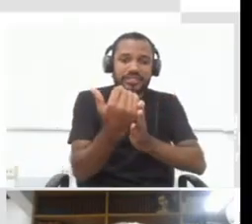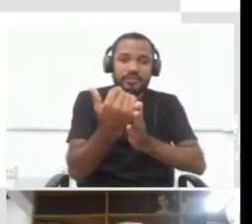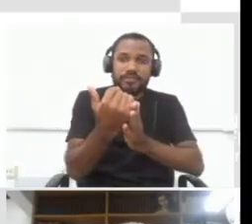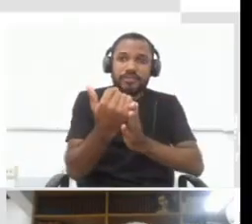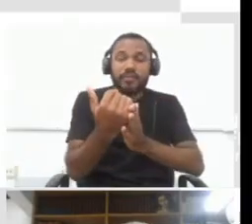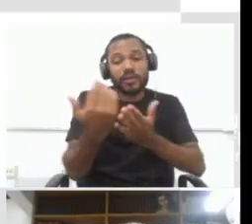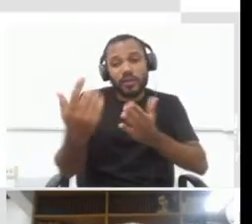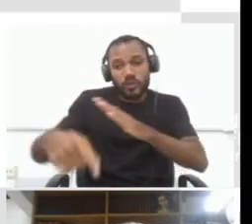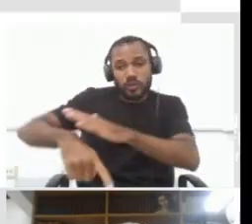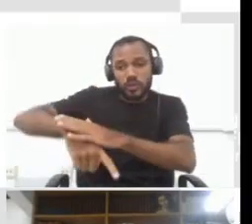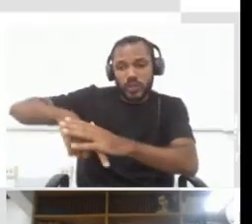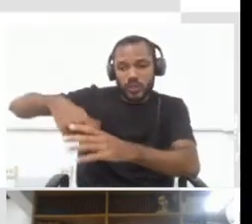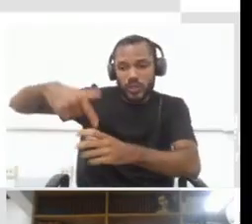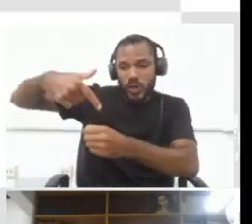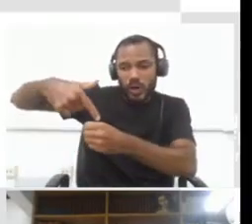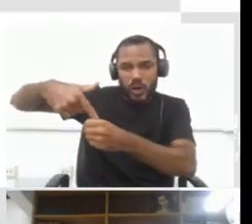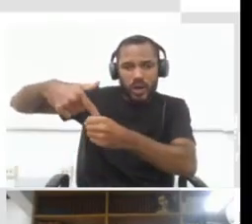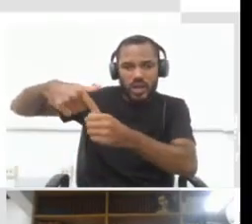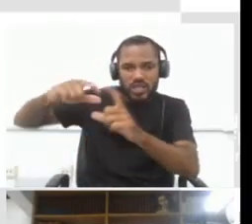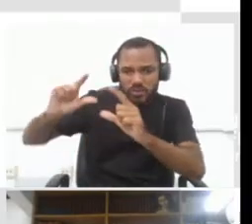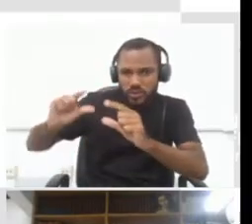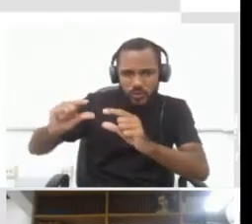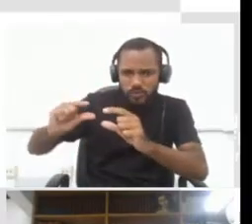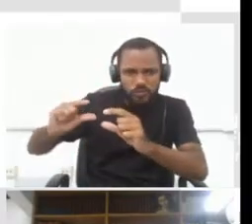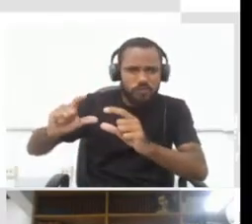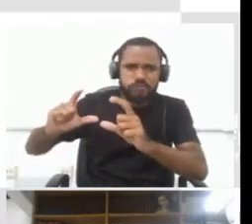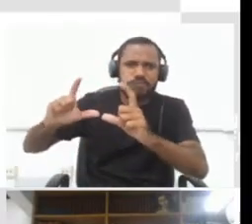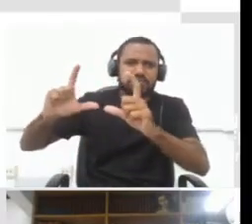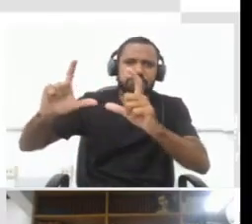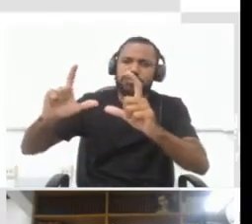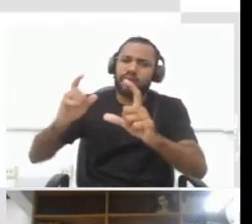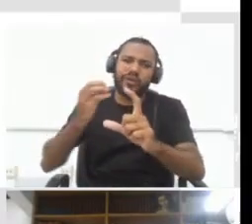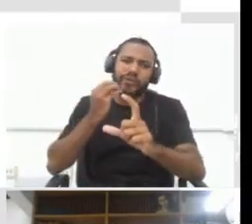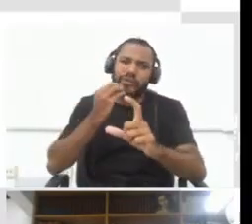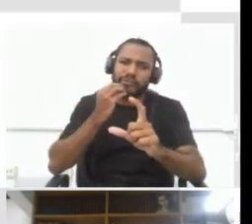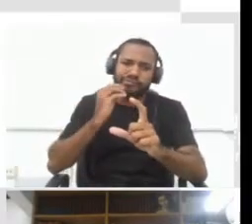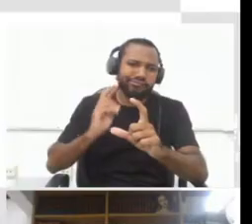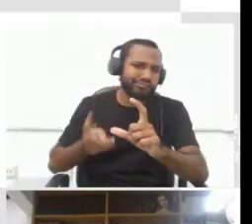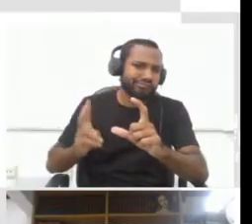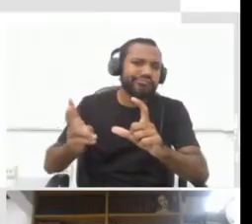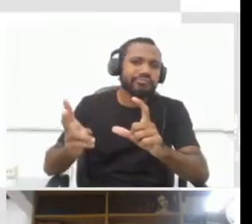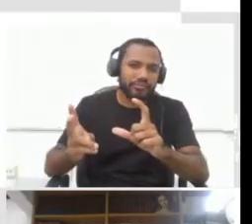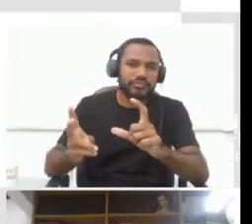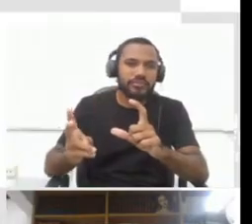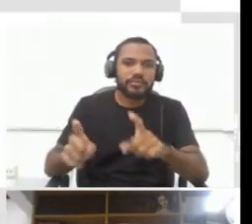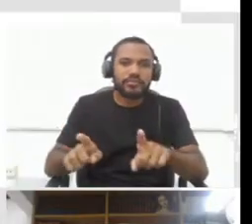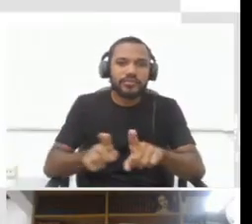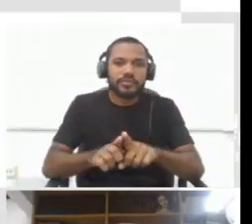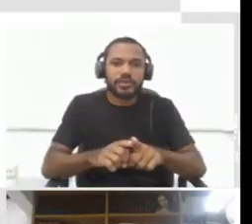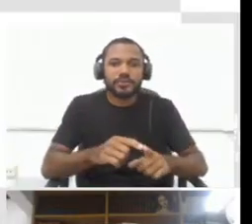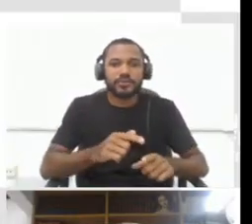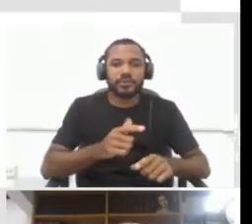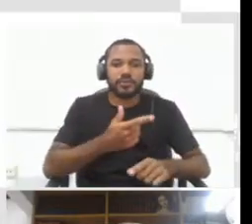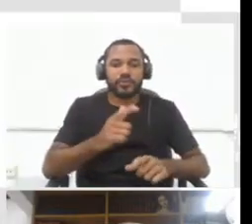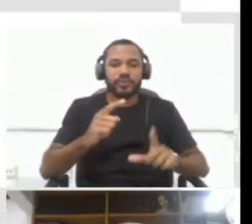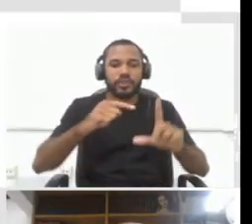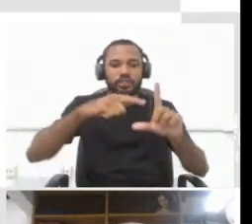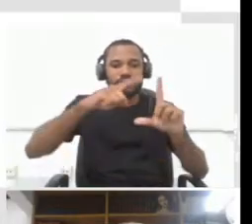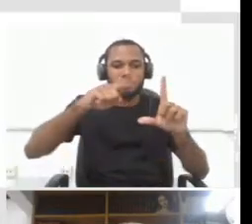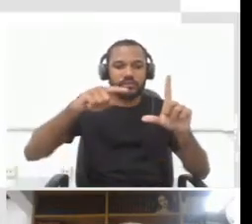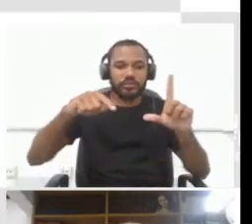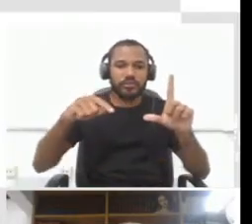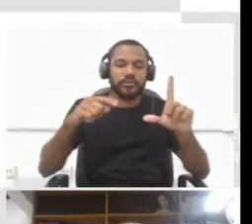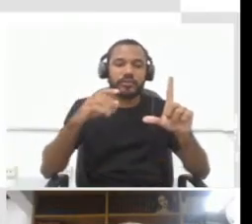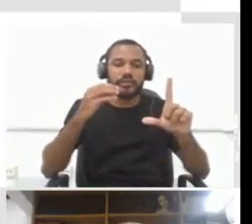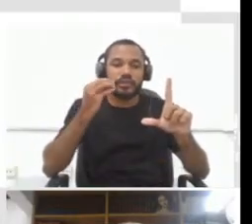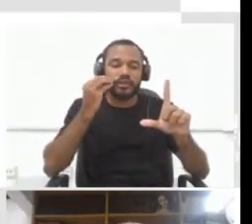nenhum. E aí vocês têm, então, o Gap Report, de novo, né? As emissões planejadas até 2050, percebem